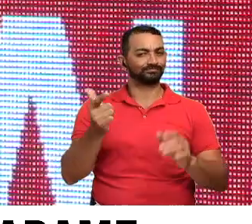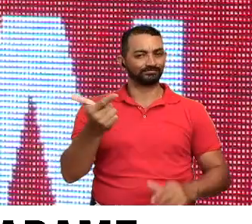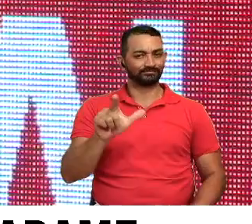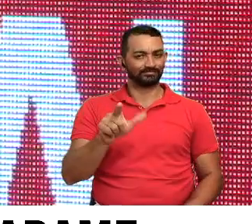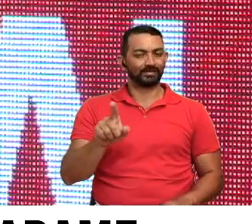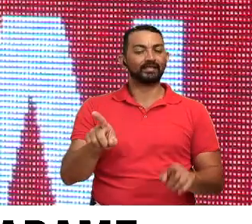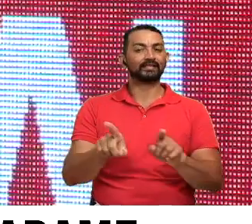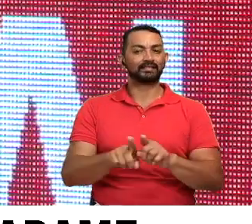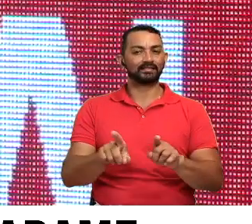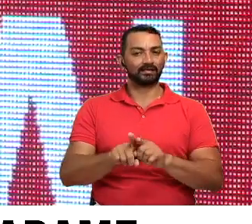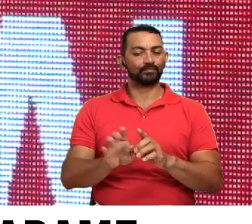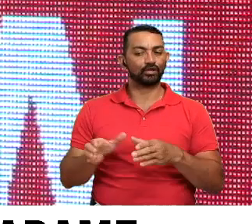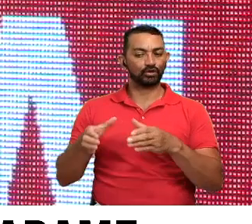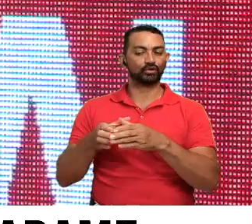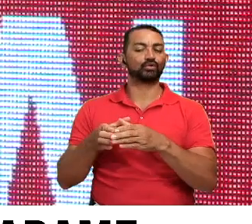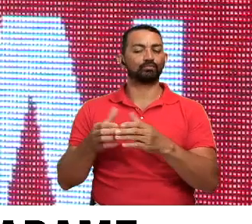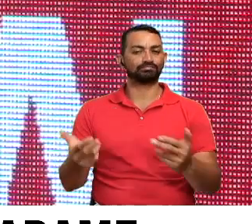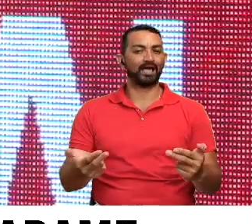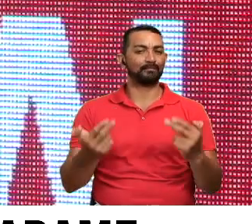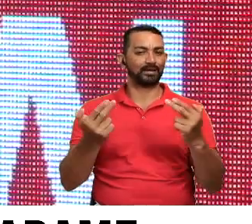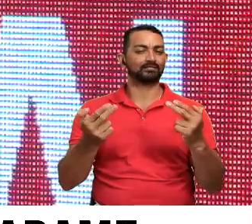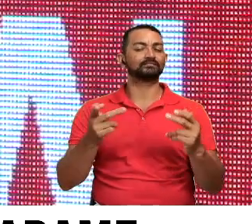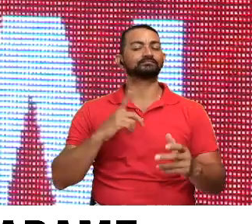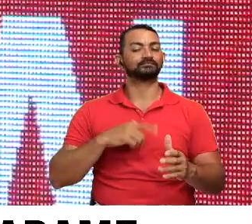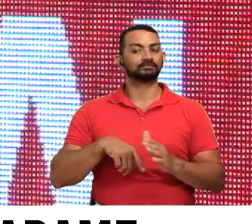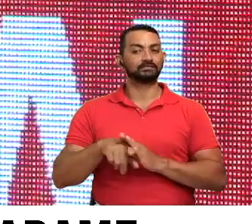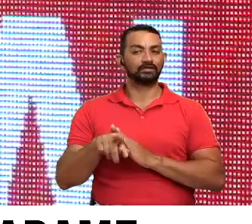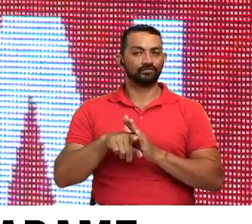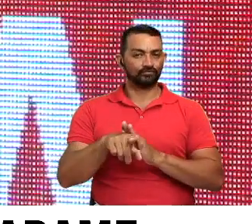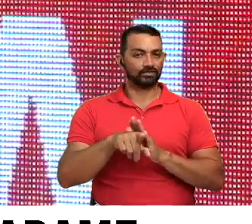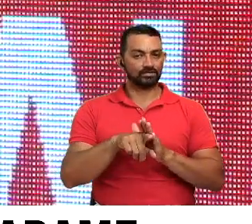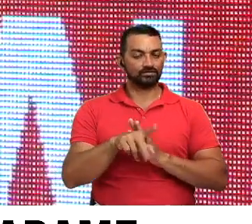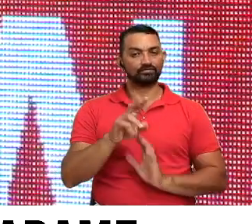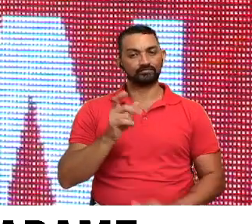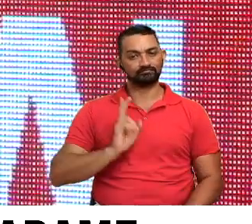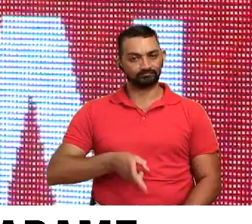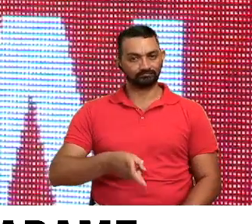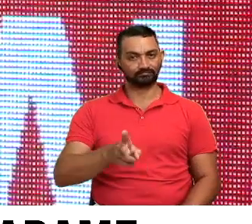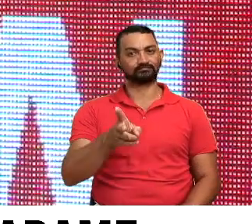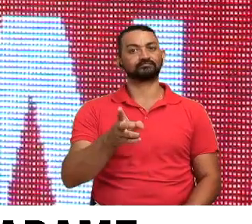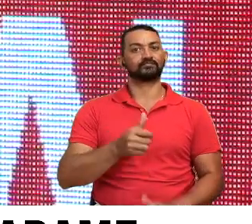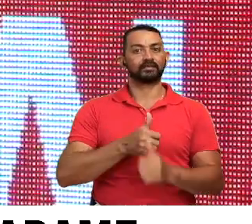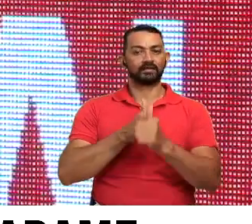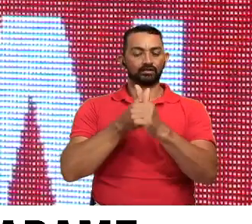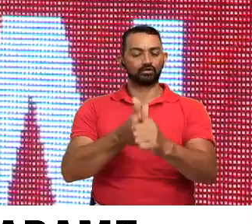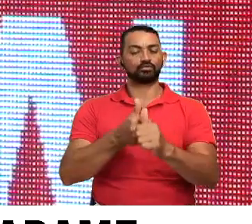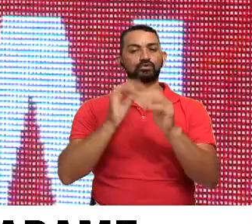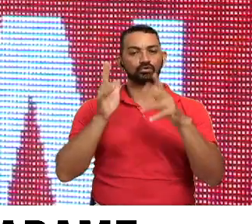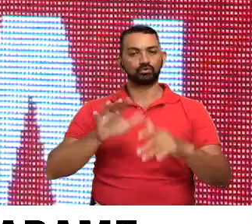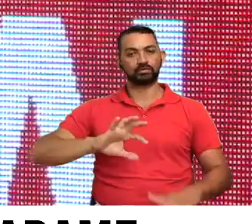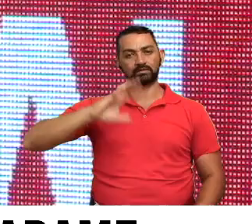até associação criminosa armada. Então, tudo isso está sendo investigado, a gente vai seguir